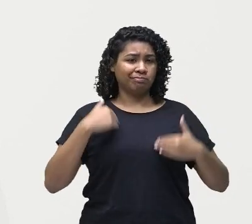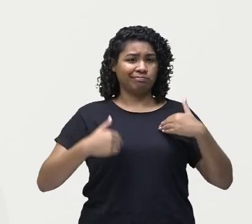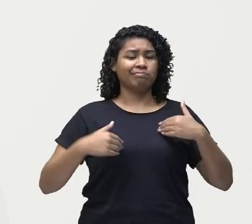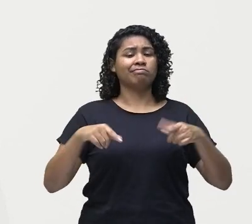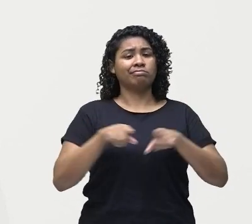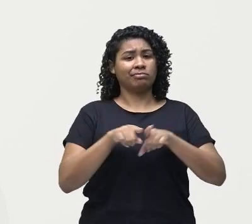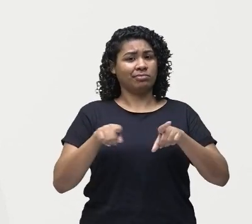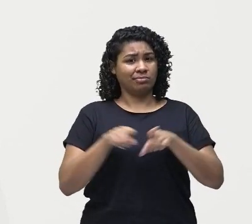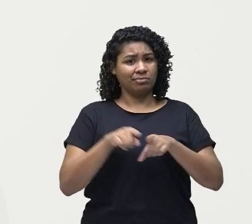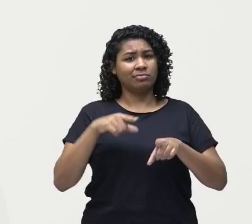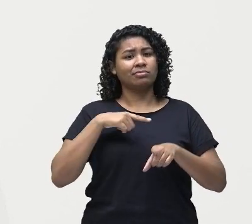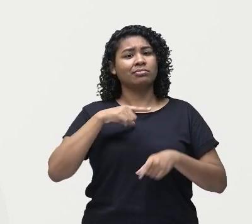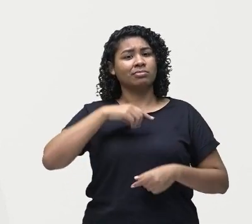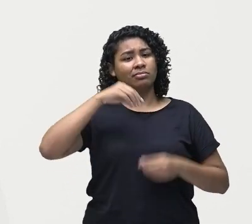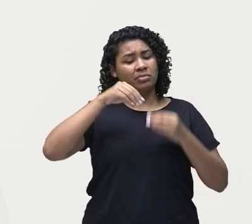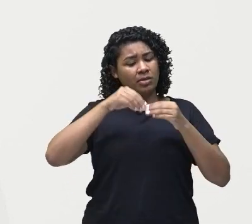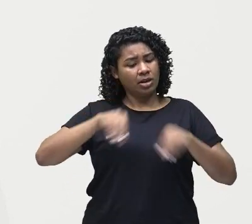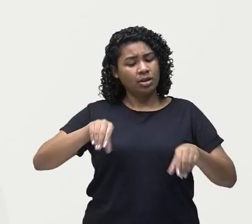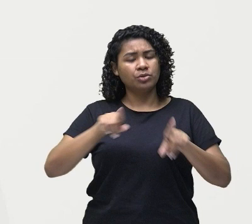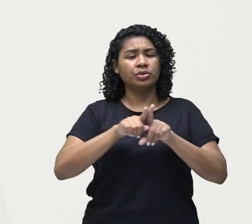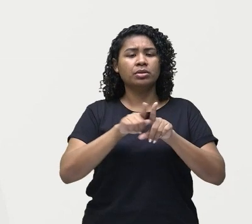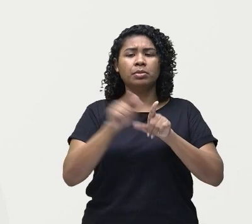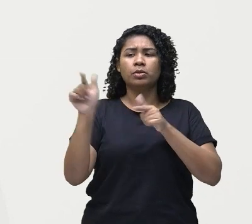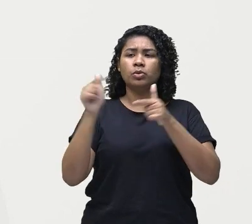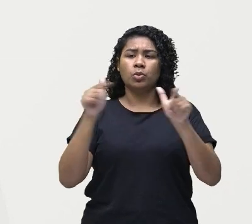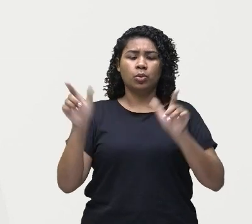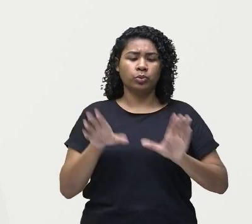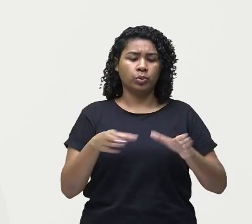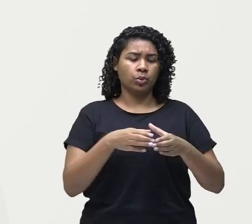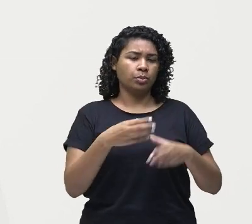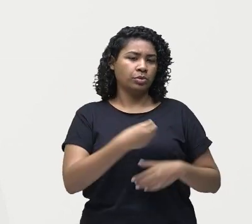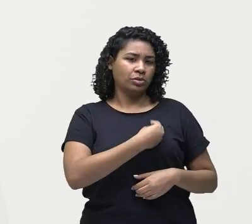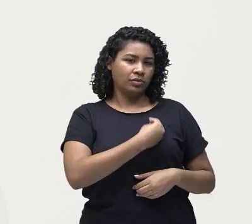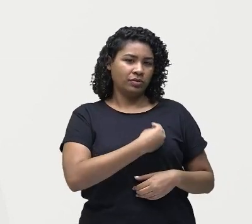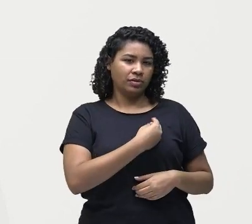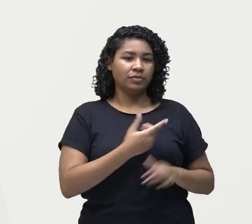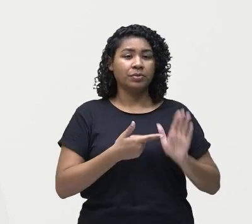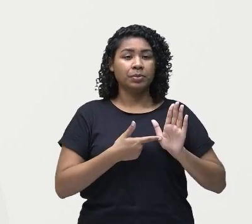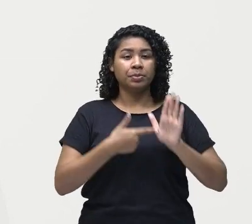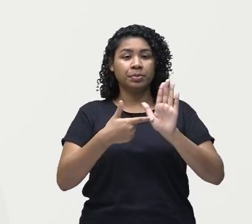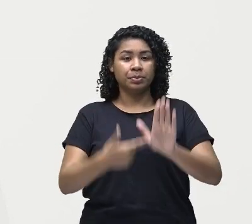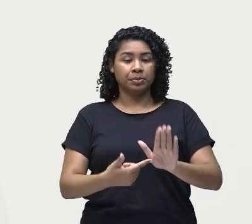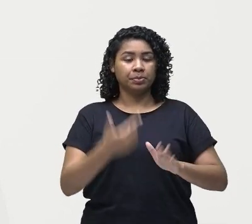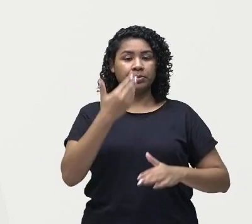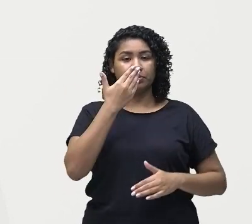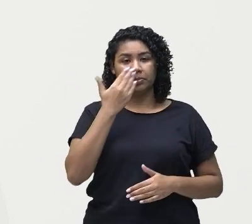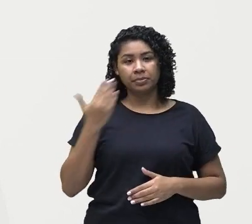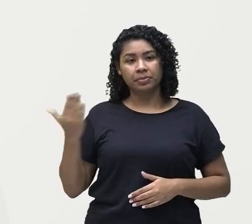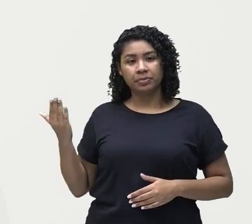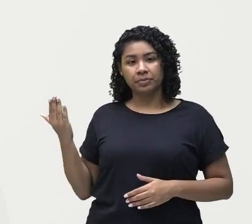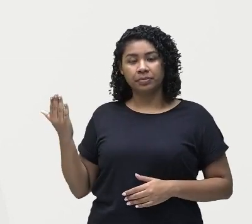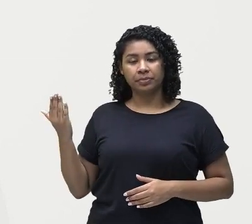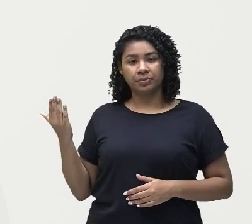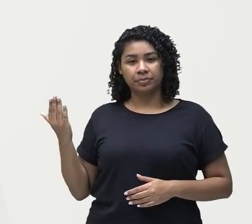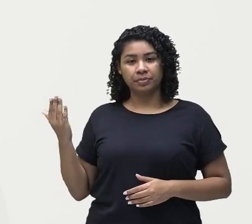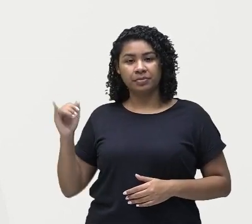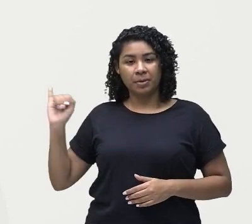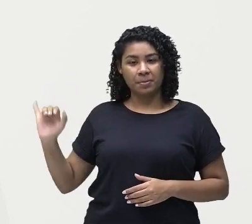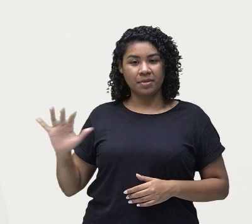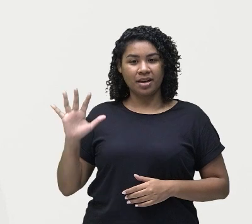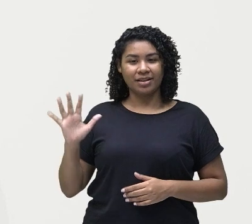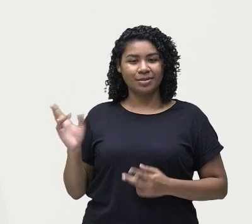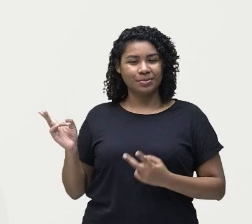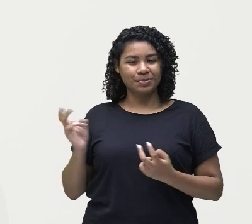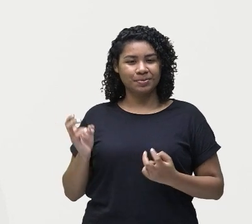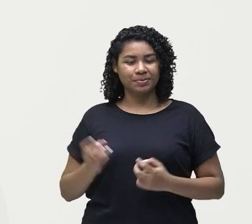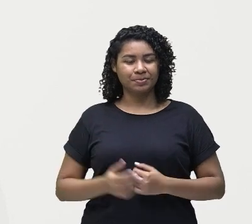nos organismos de outras espécies também, que nós vamos ver agora. Reparem só essa essa imagem que eu vou trazer